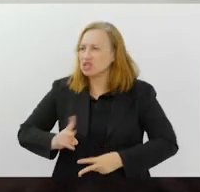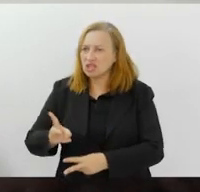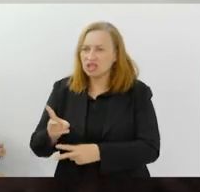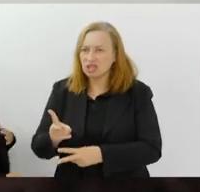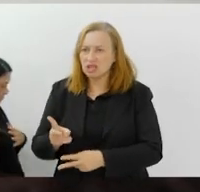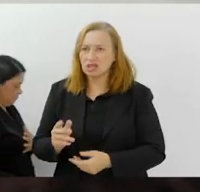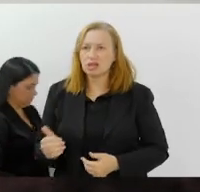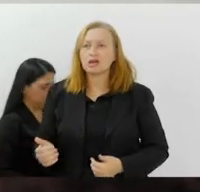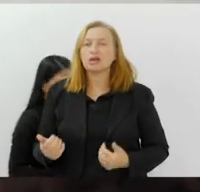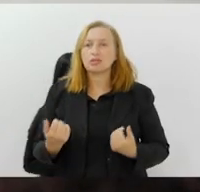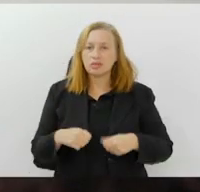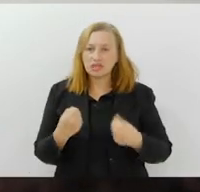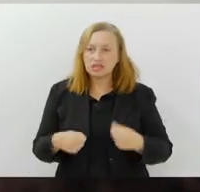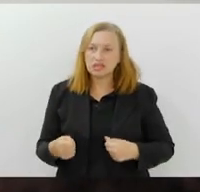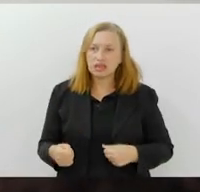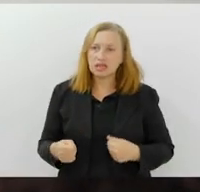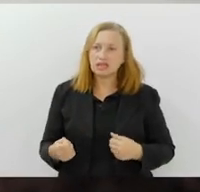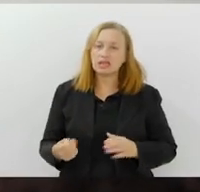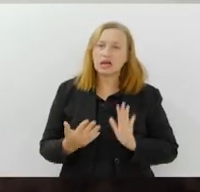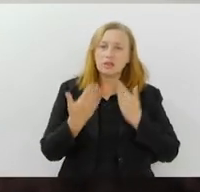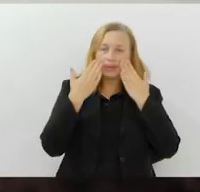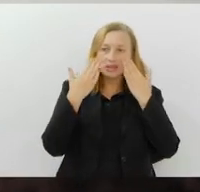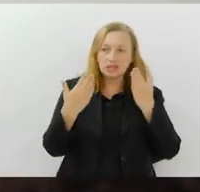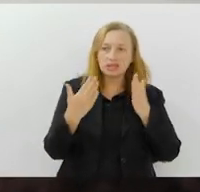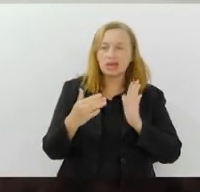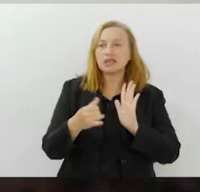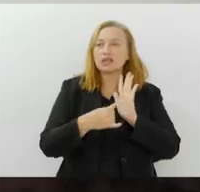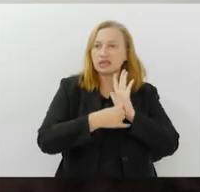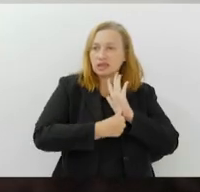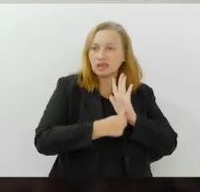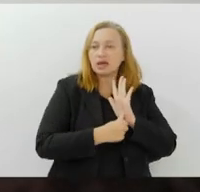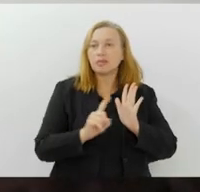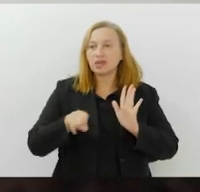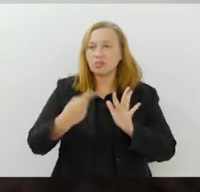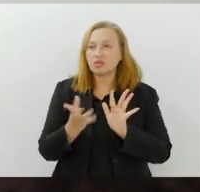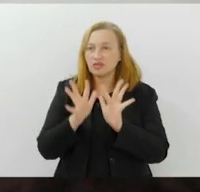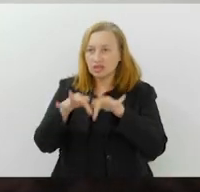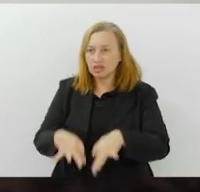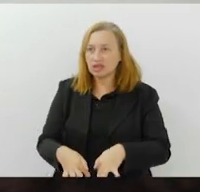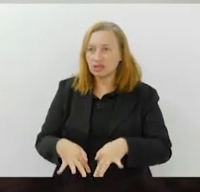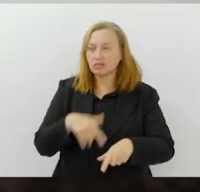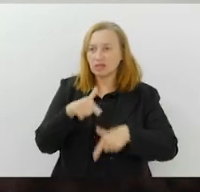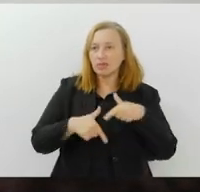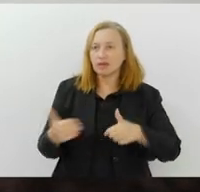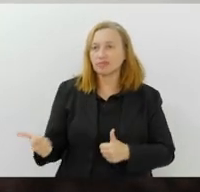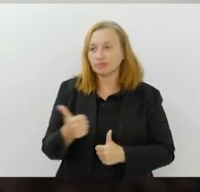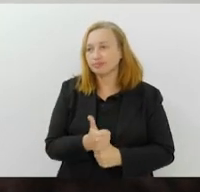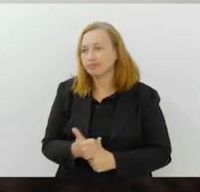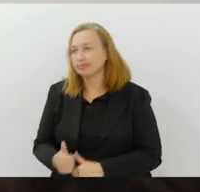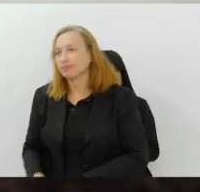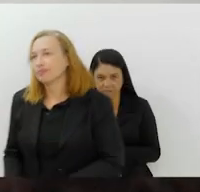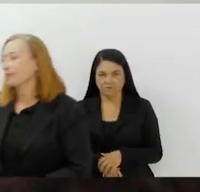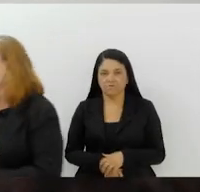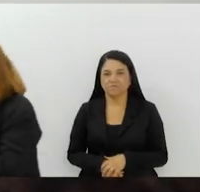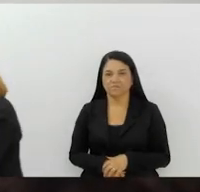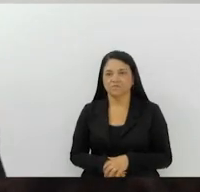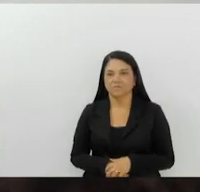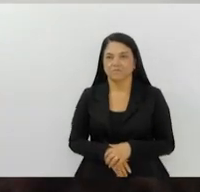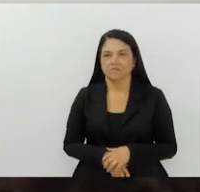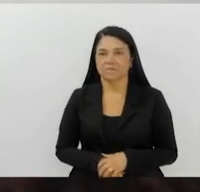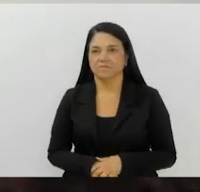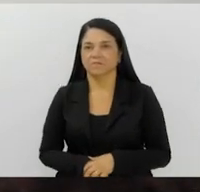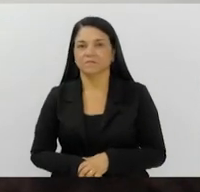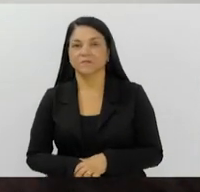ele disse que ele teria que apresentar minha identidade para encerrar a abordagem então foi